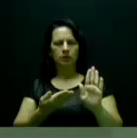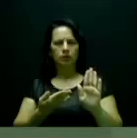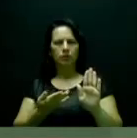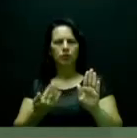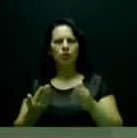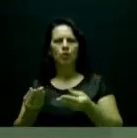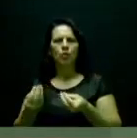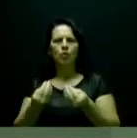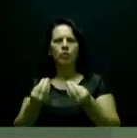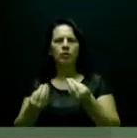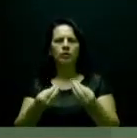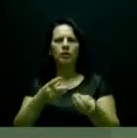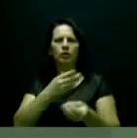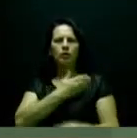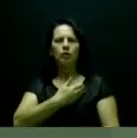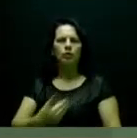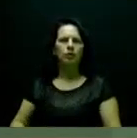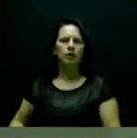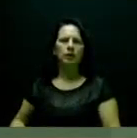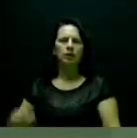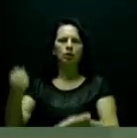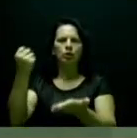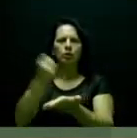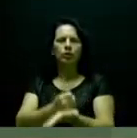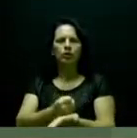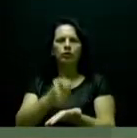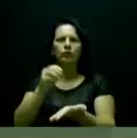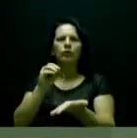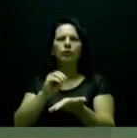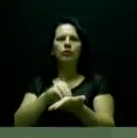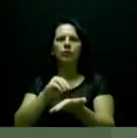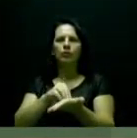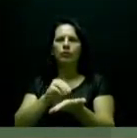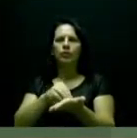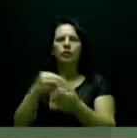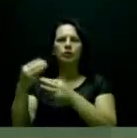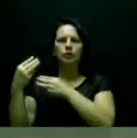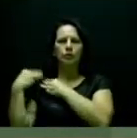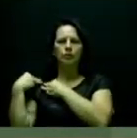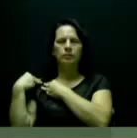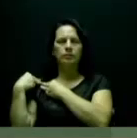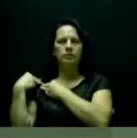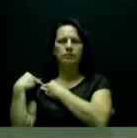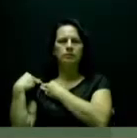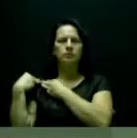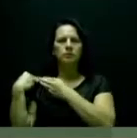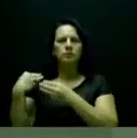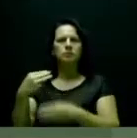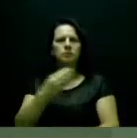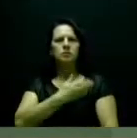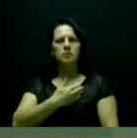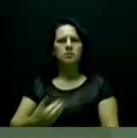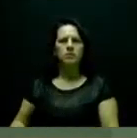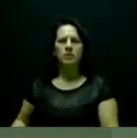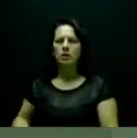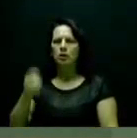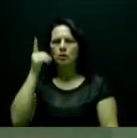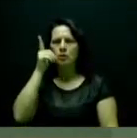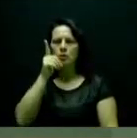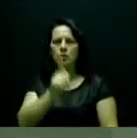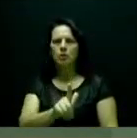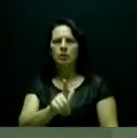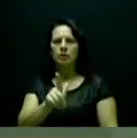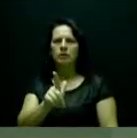eles, o governo estivesse assinando atestado de incompetência. O governo que não consegue